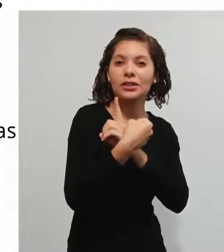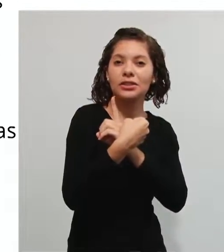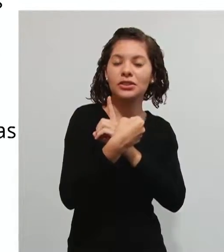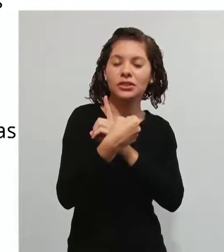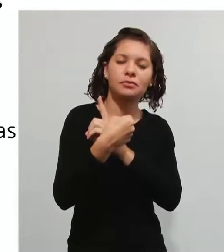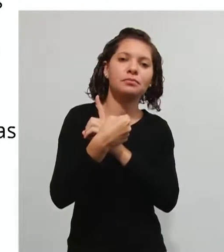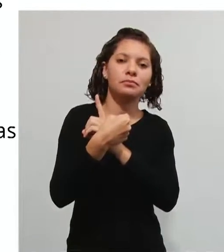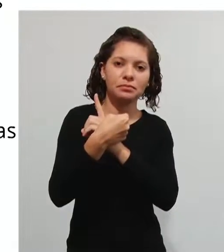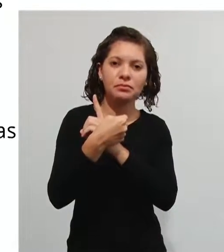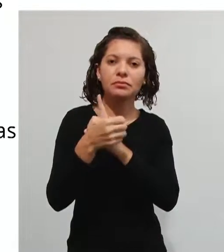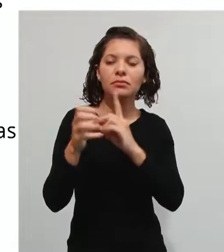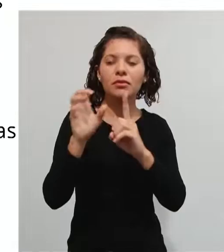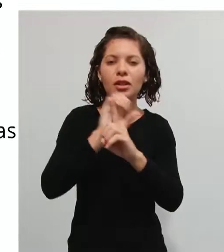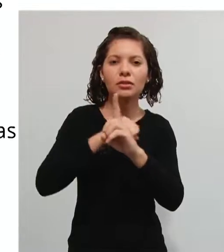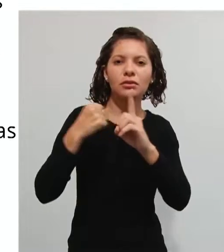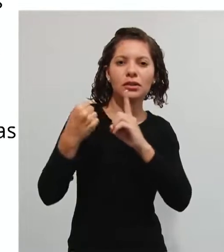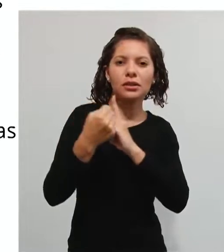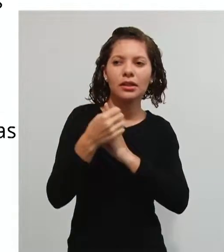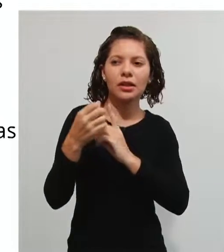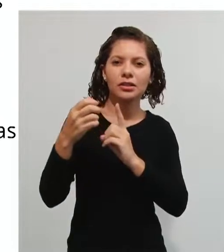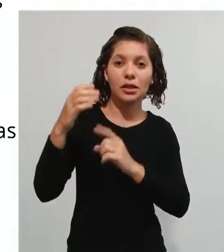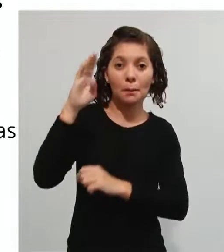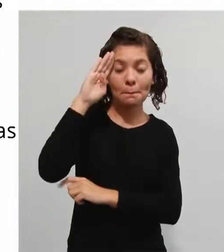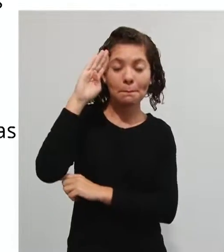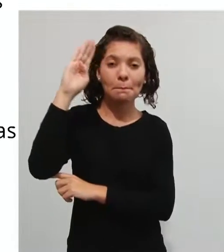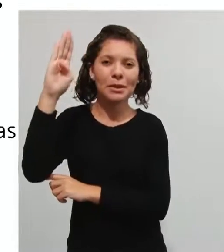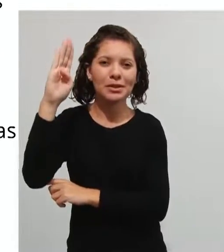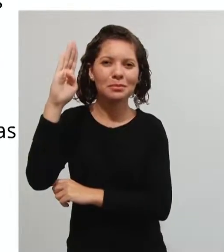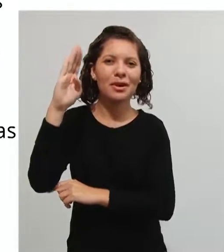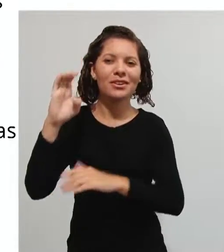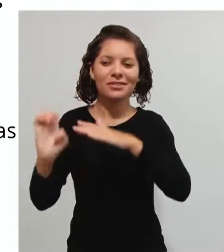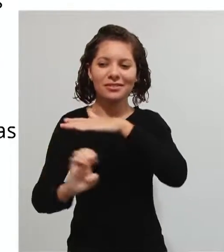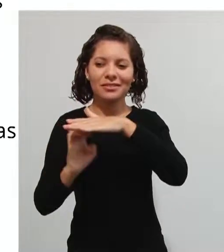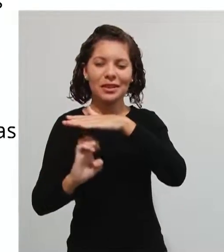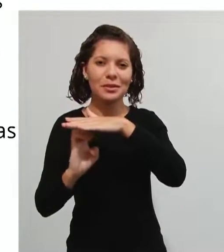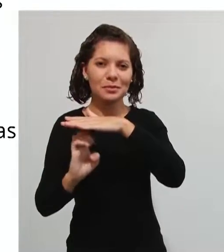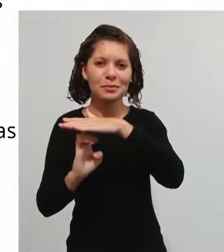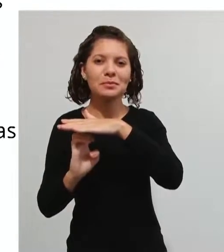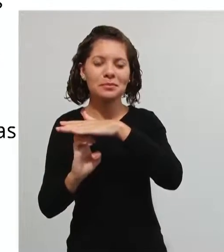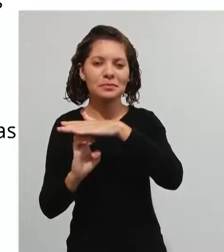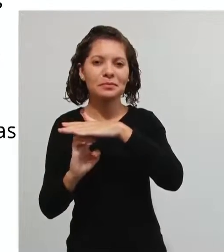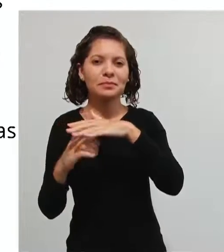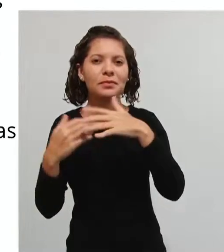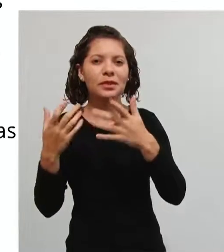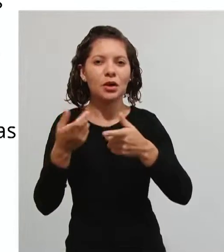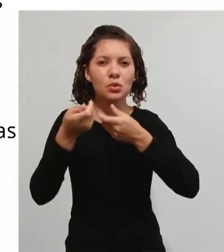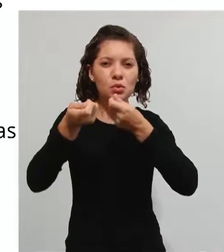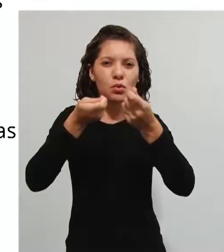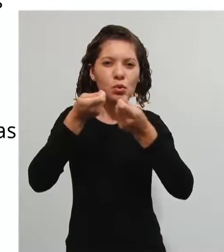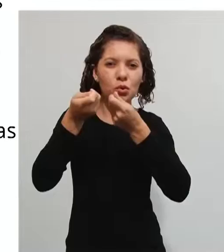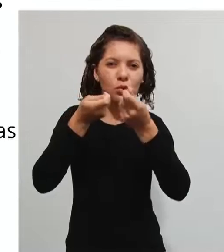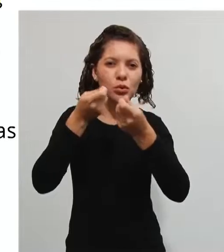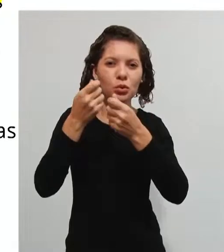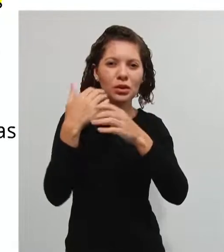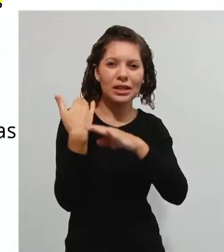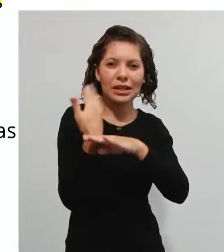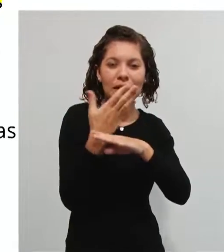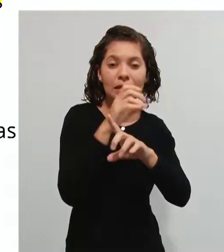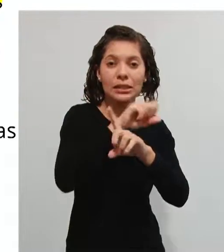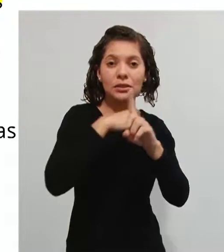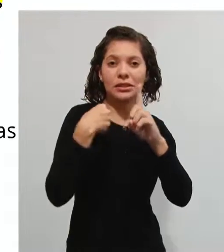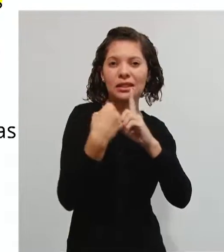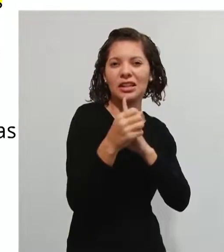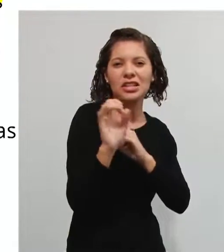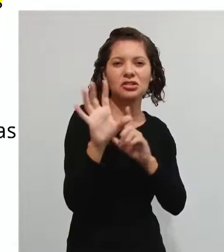órgão público. Nesse contexto, o controle externo, pessoas, não é apenas aquele realizado pelo Tribunal